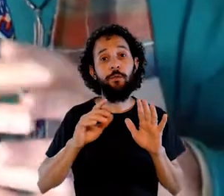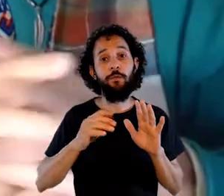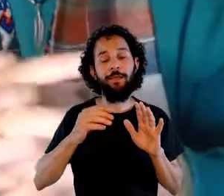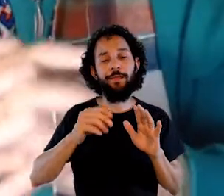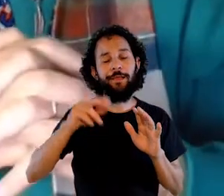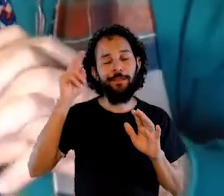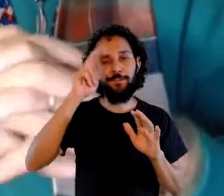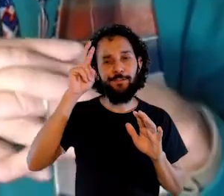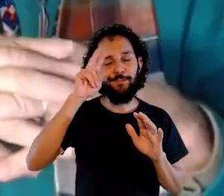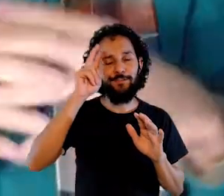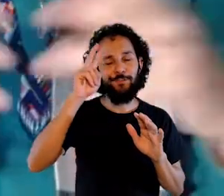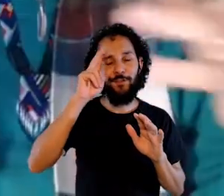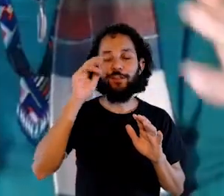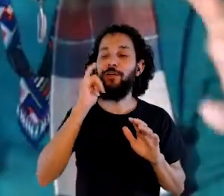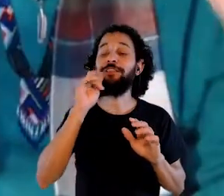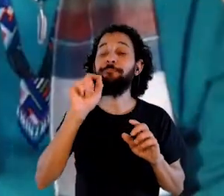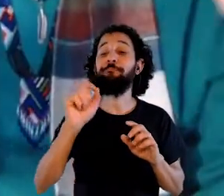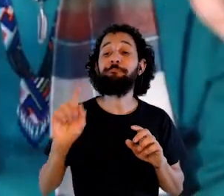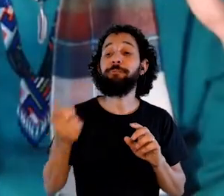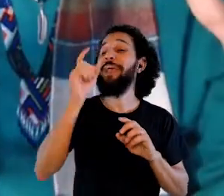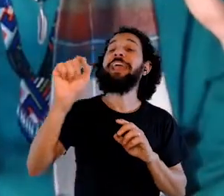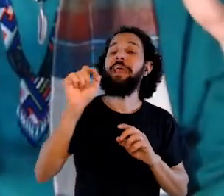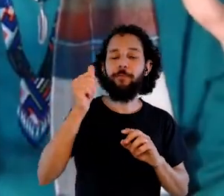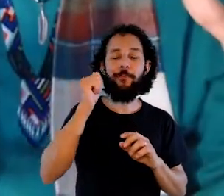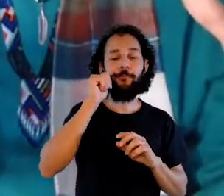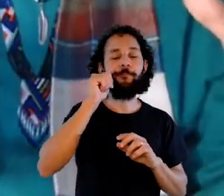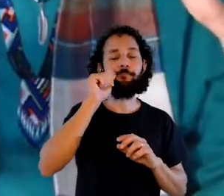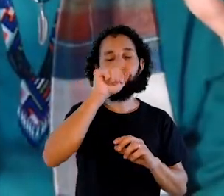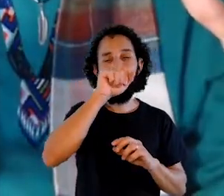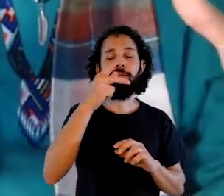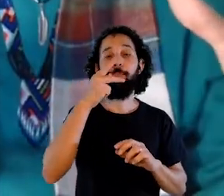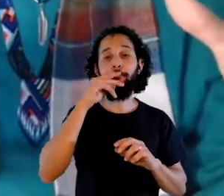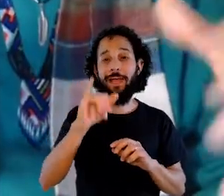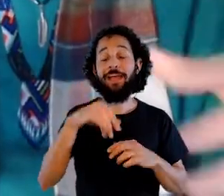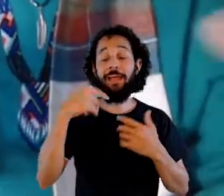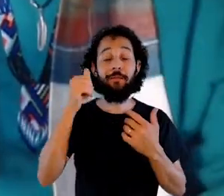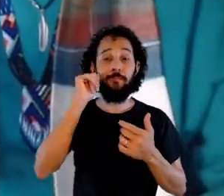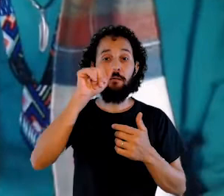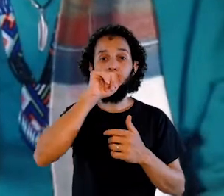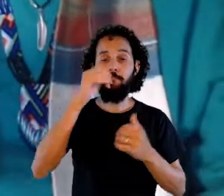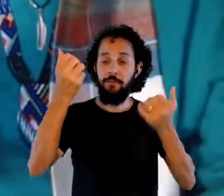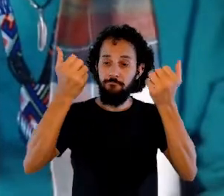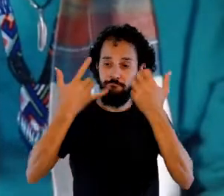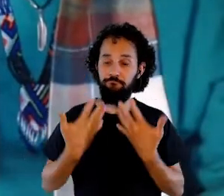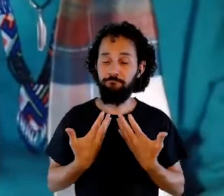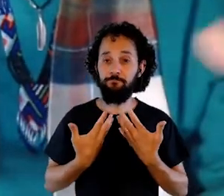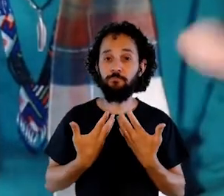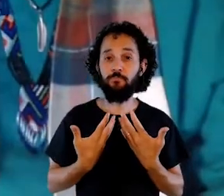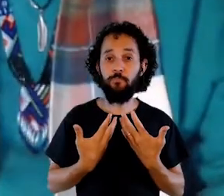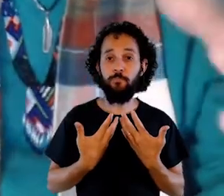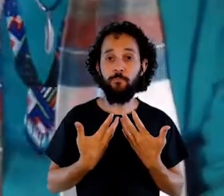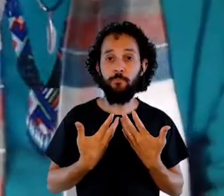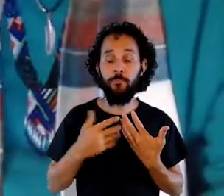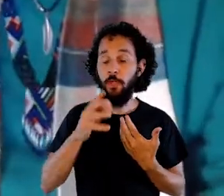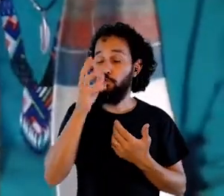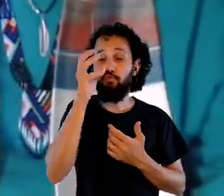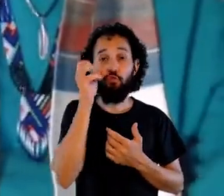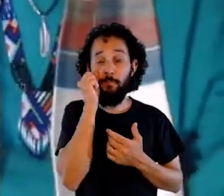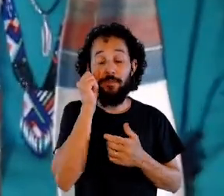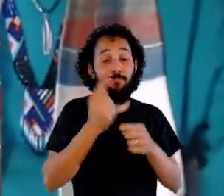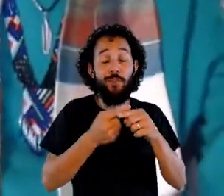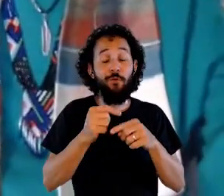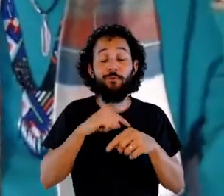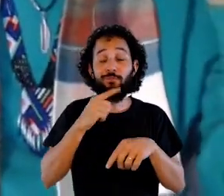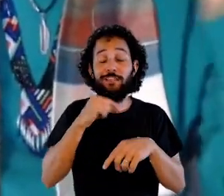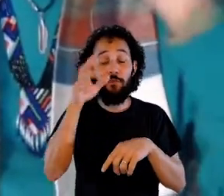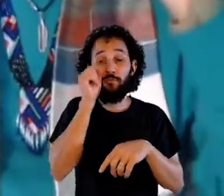verdade. Né? E aí minha mãe me conta essa história que eu dormi, porque eu não conseguia dormir, eu vivia inquieto, acho que